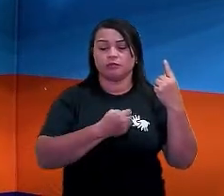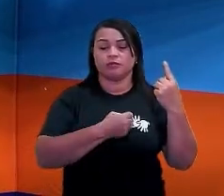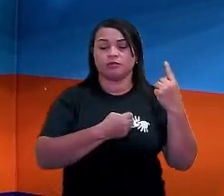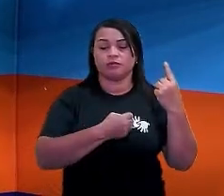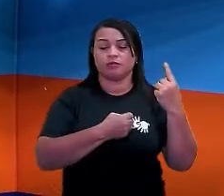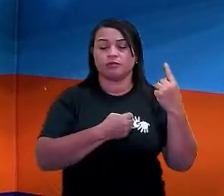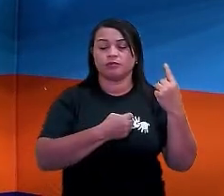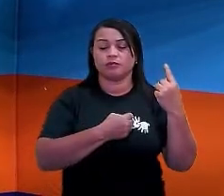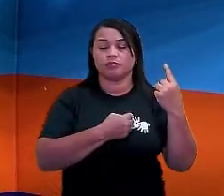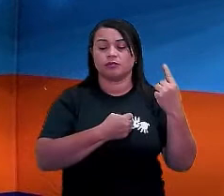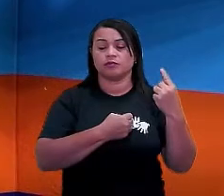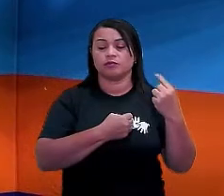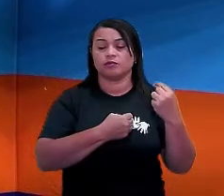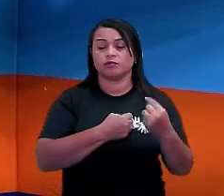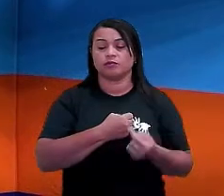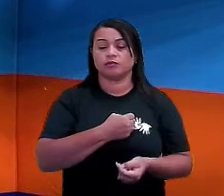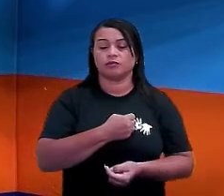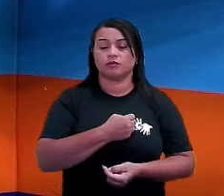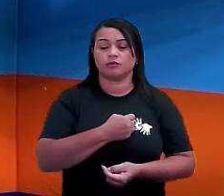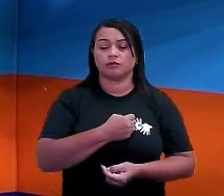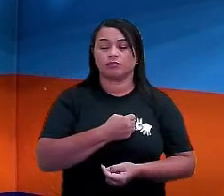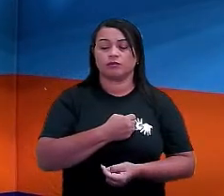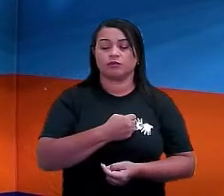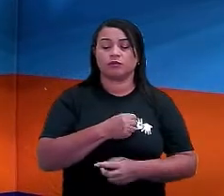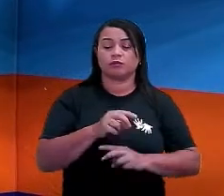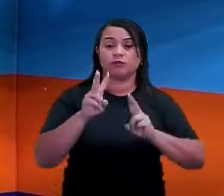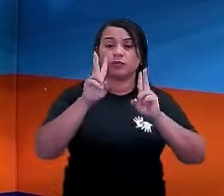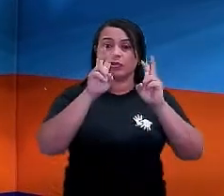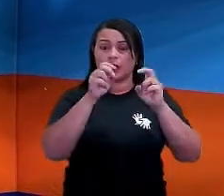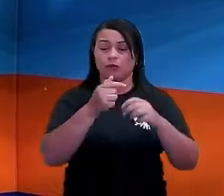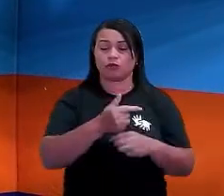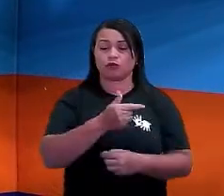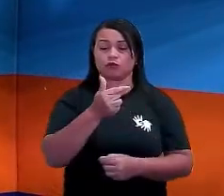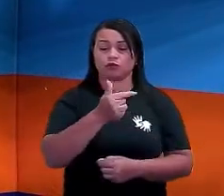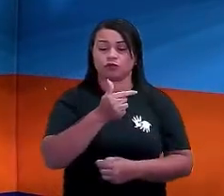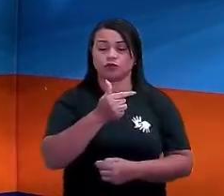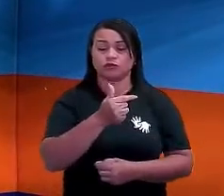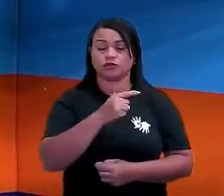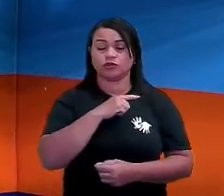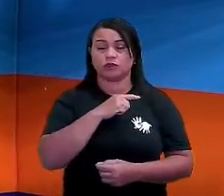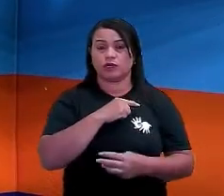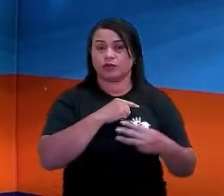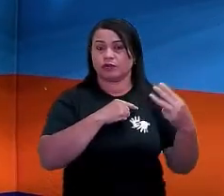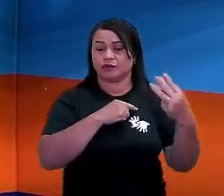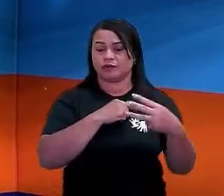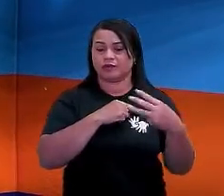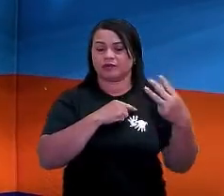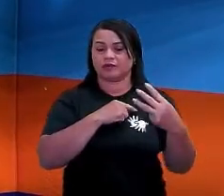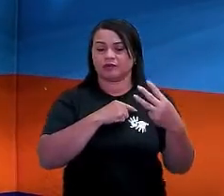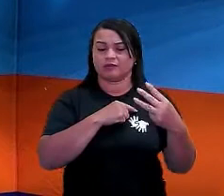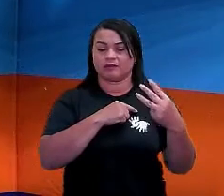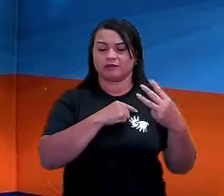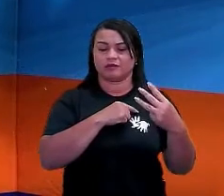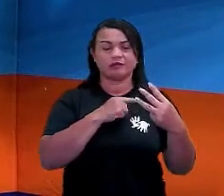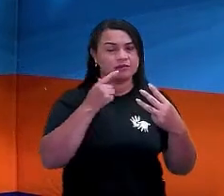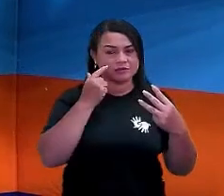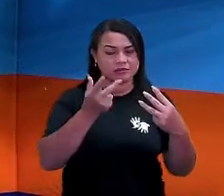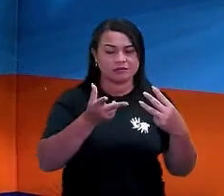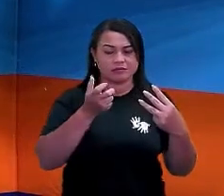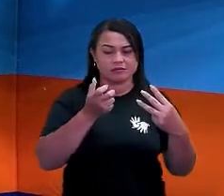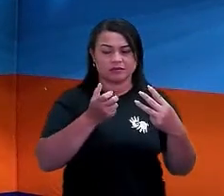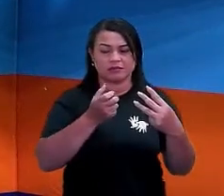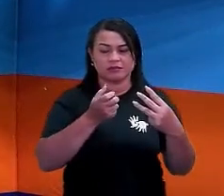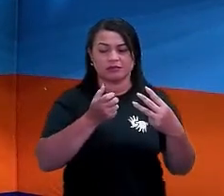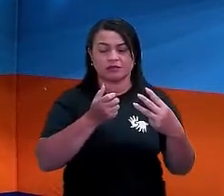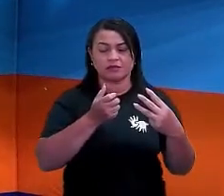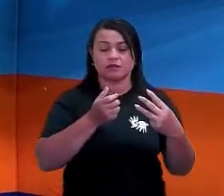Eu tenho 1. Do termo 2, eu tenho 3. 3 quadrados. Não foi isso que a gente percebeu?